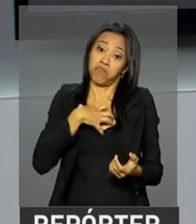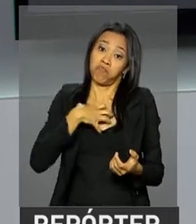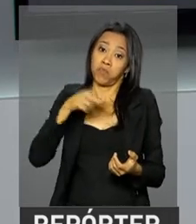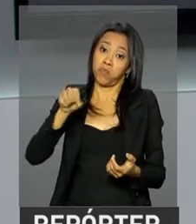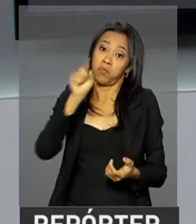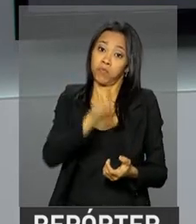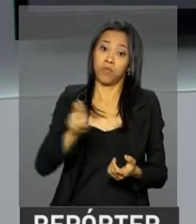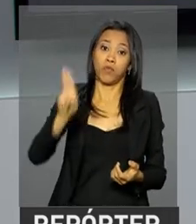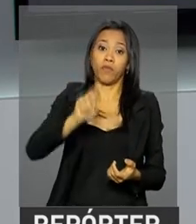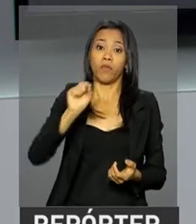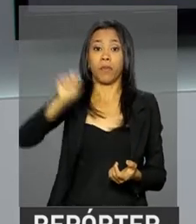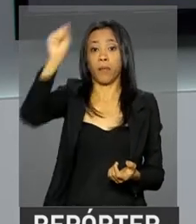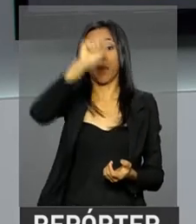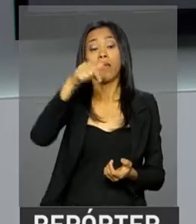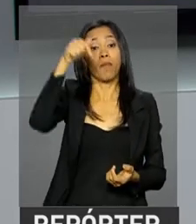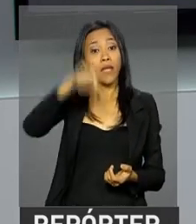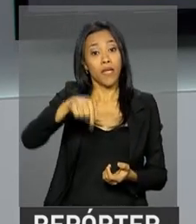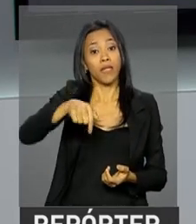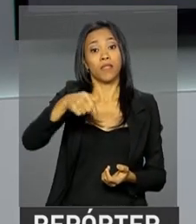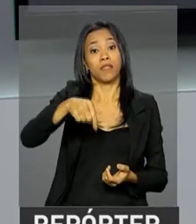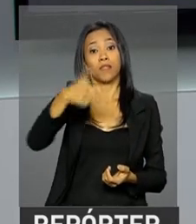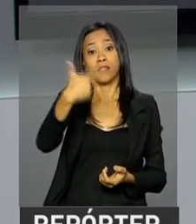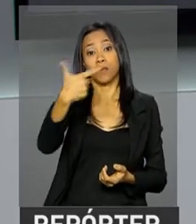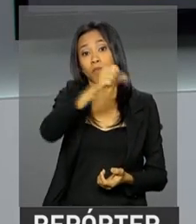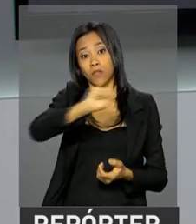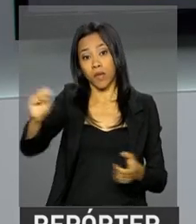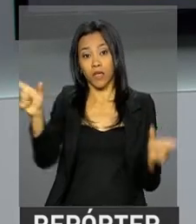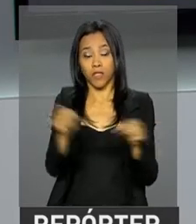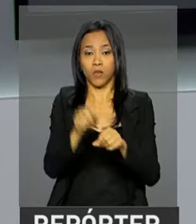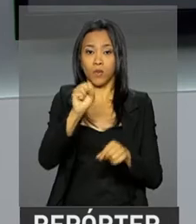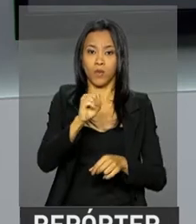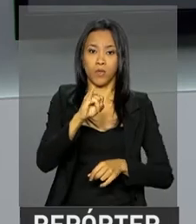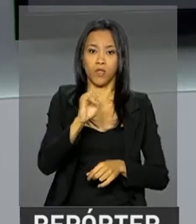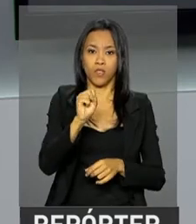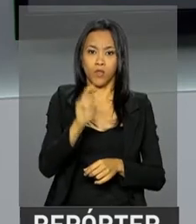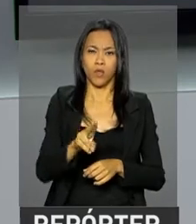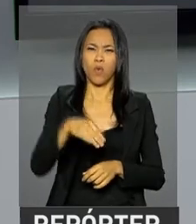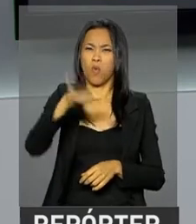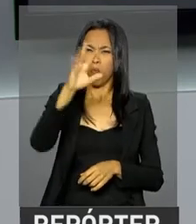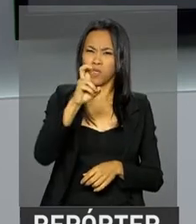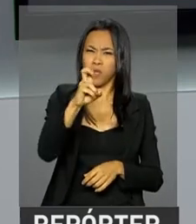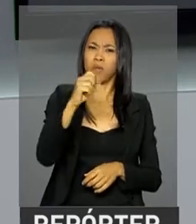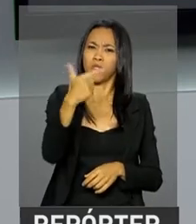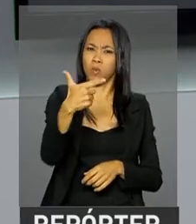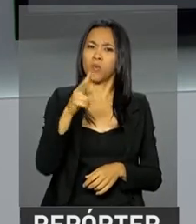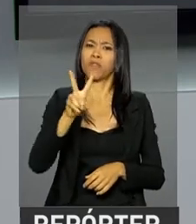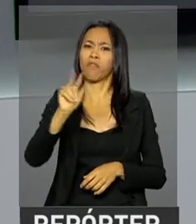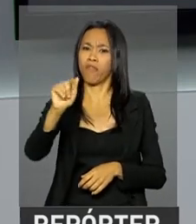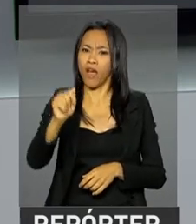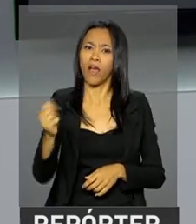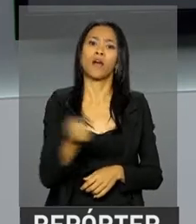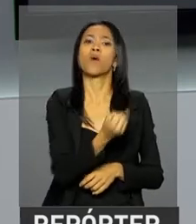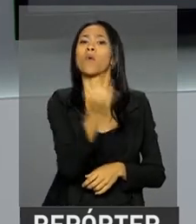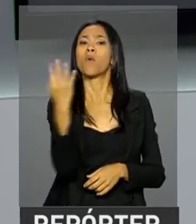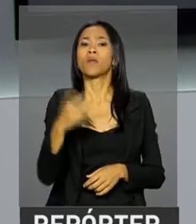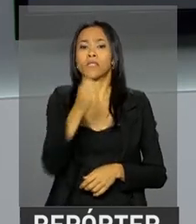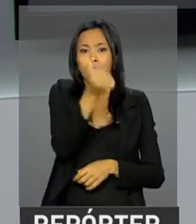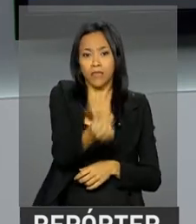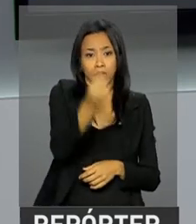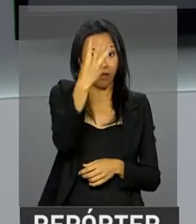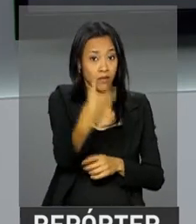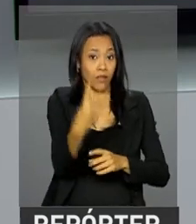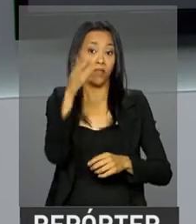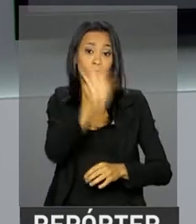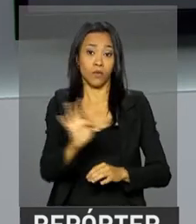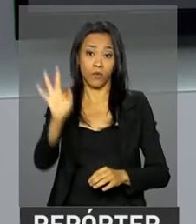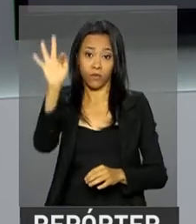Para este segundo semestre do SISU, foram ofertadas quase 52 mil vagas em 63 instituições públicas de